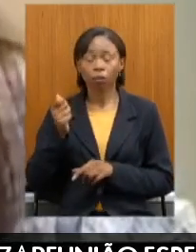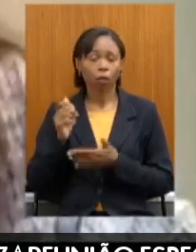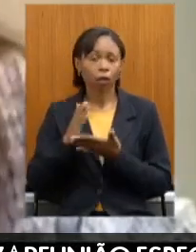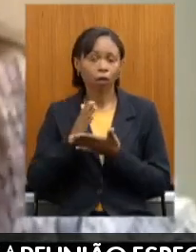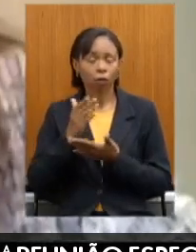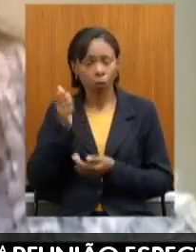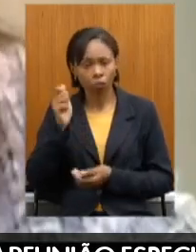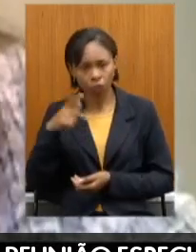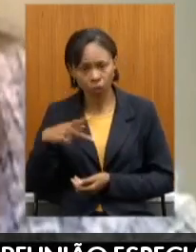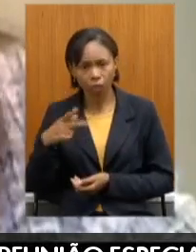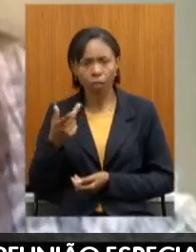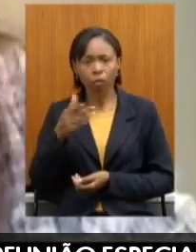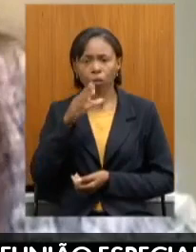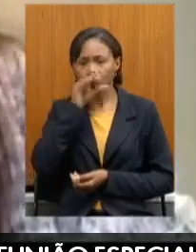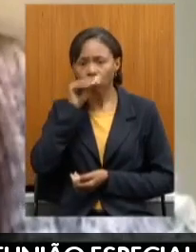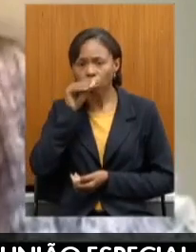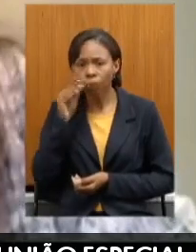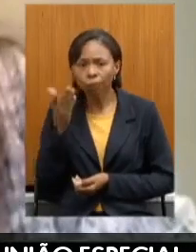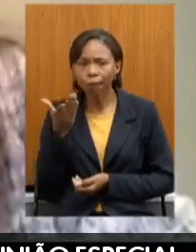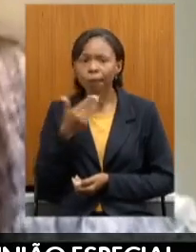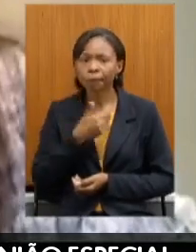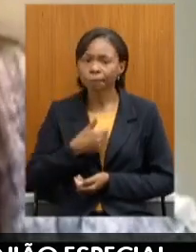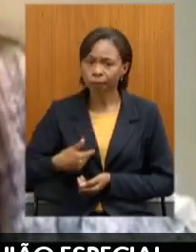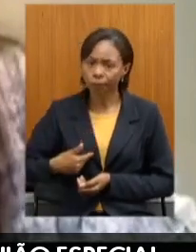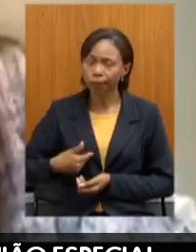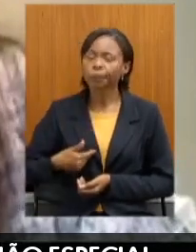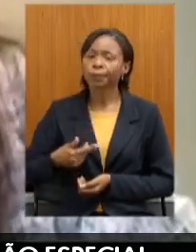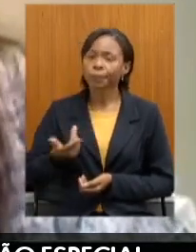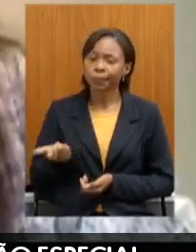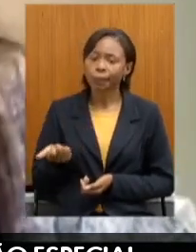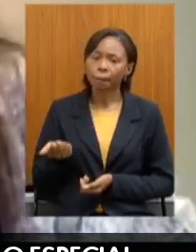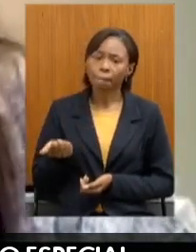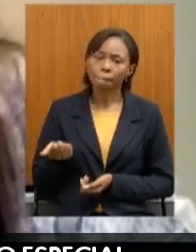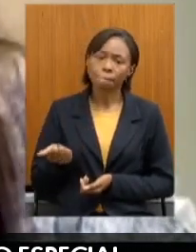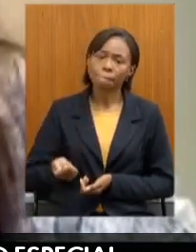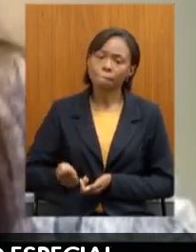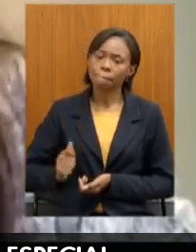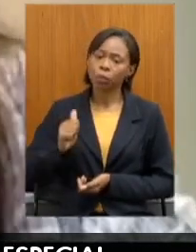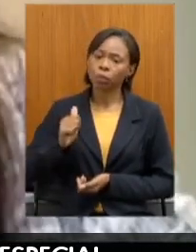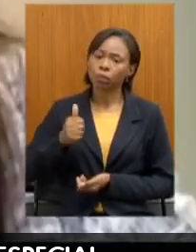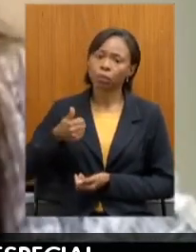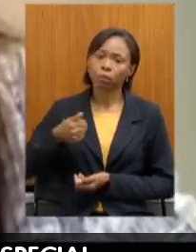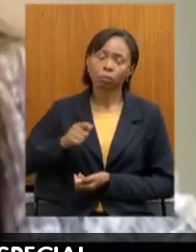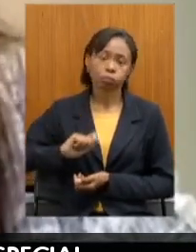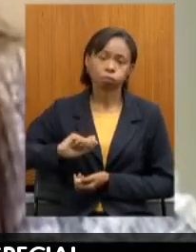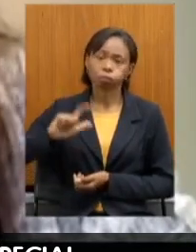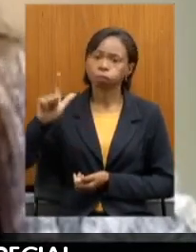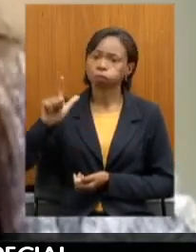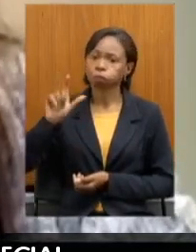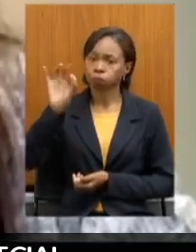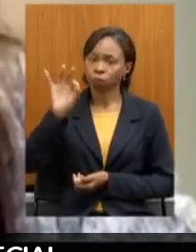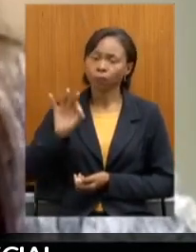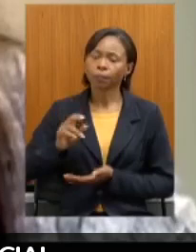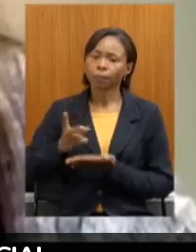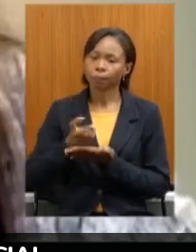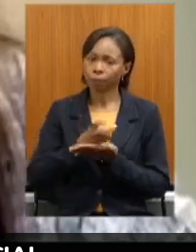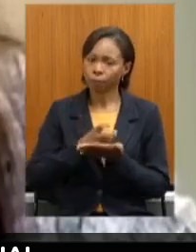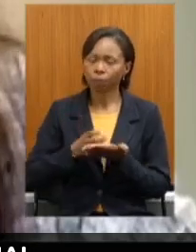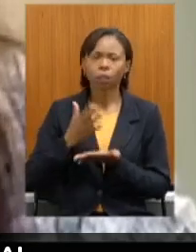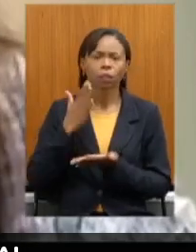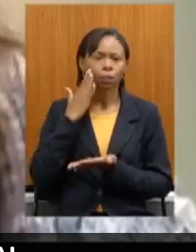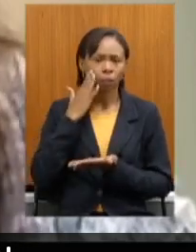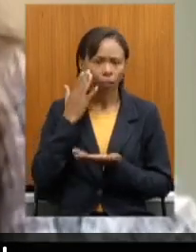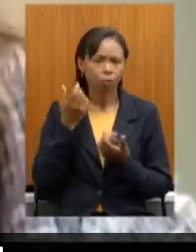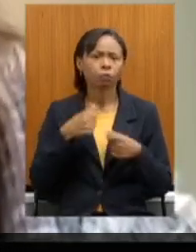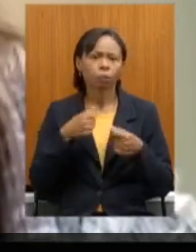pública, serei alvo aí das maiores alíquotas que estão sendo propostas, e sabemos da necessidade da reforma,